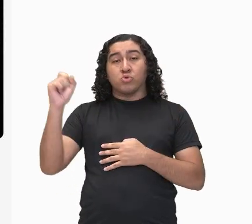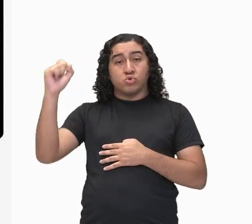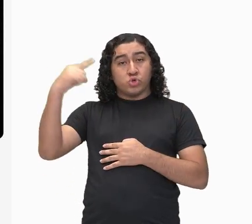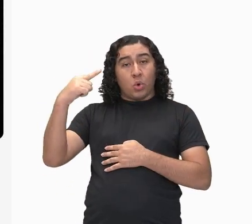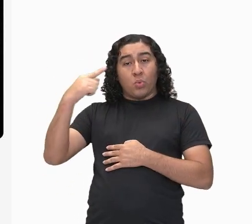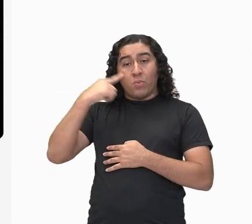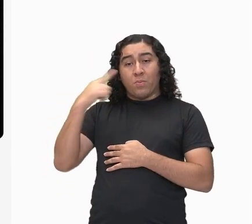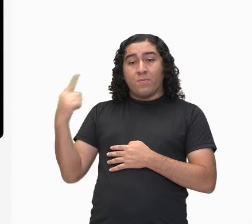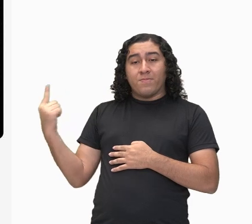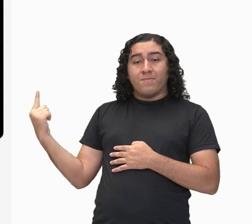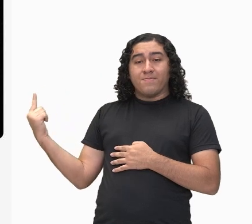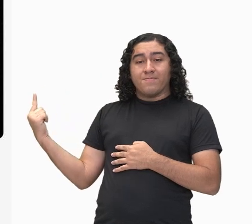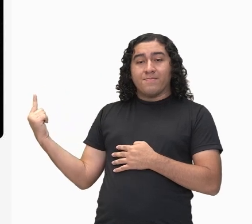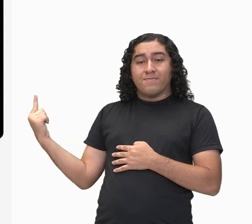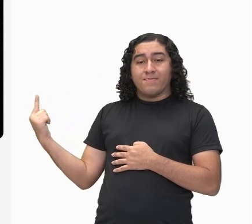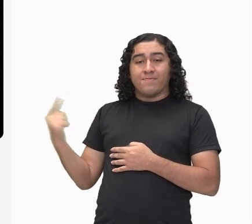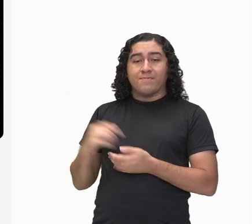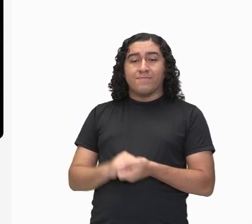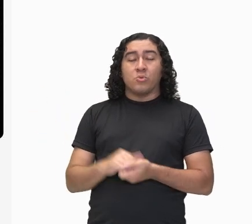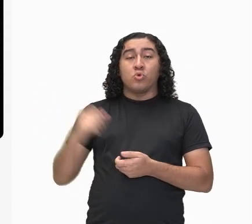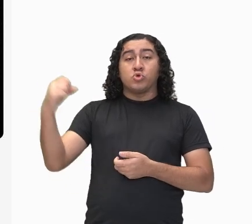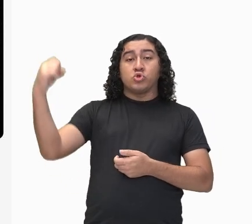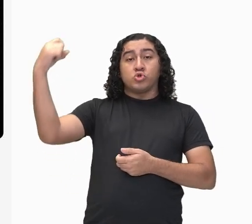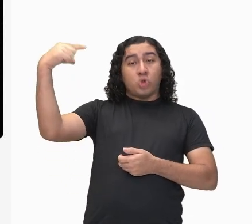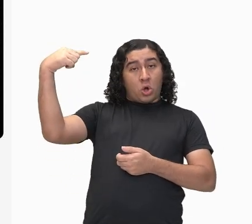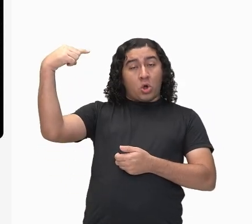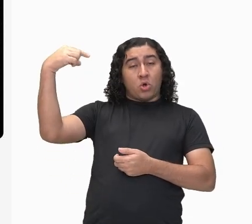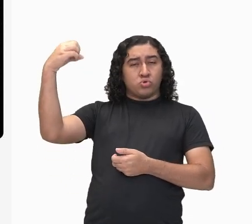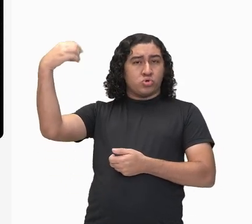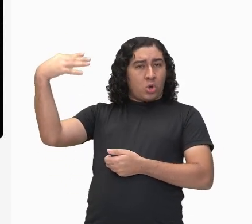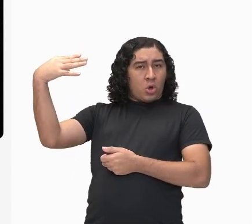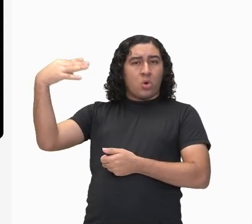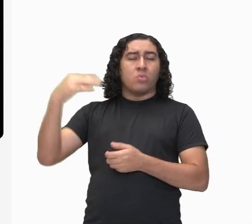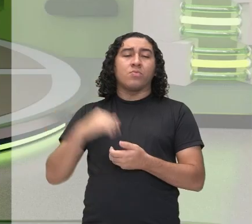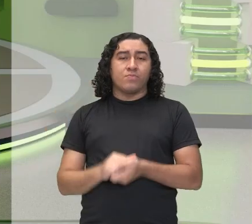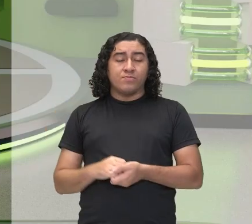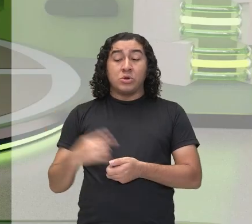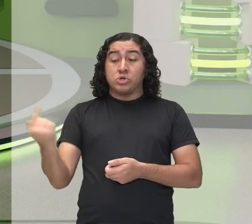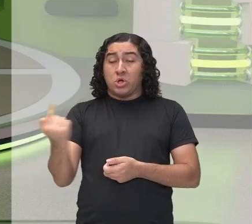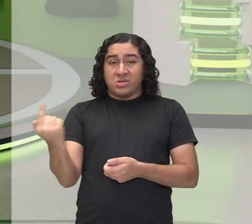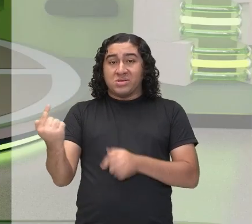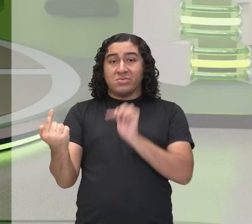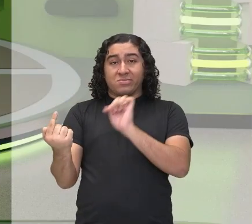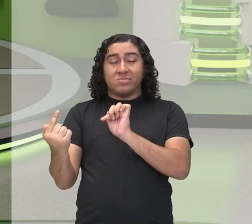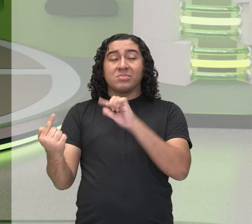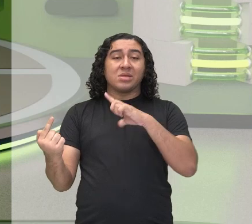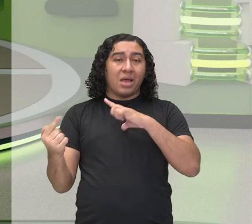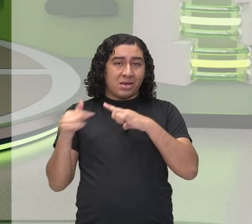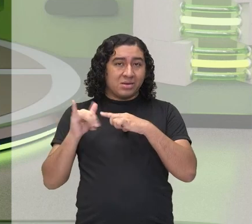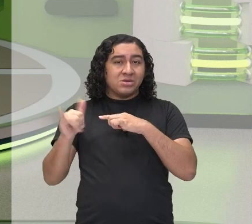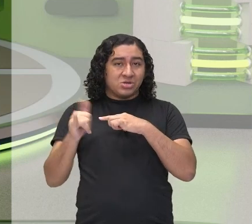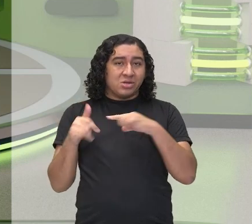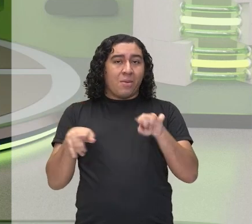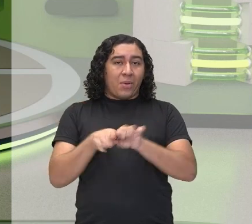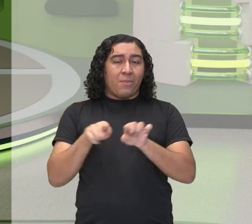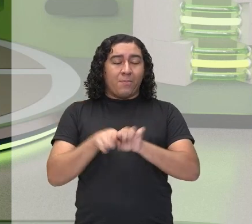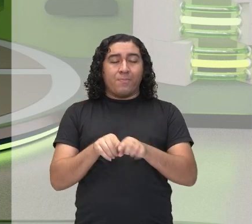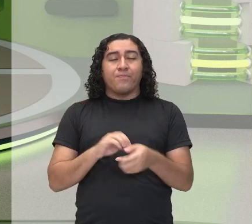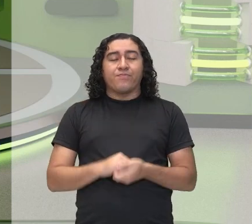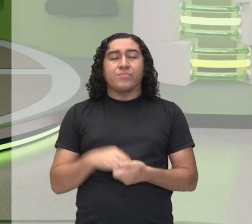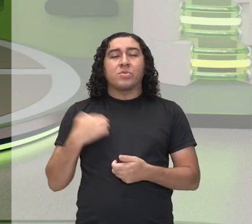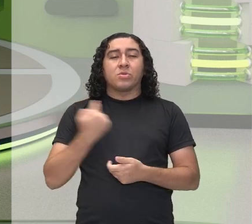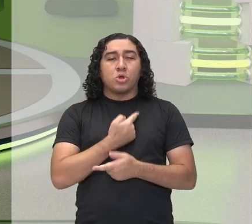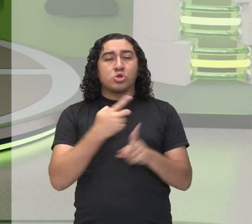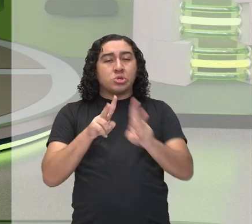é o Sol, Então, o Sol por si só já é uma grande energia, Então, a gente vai